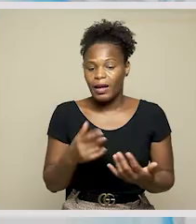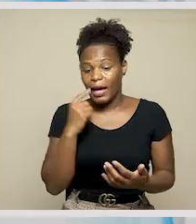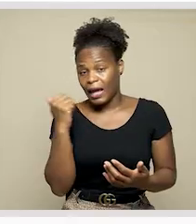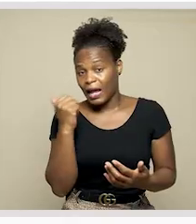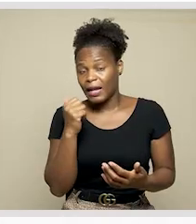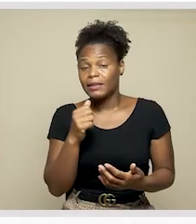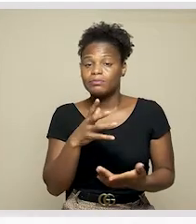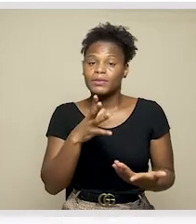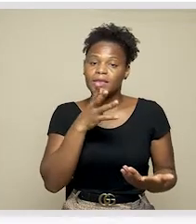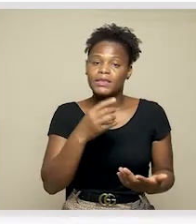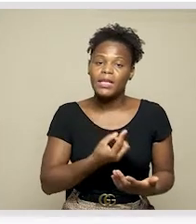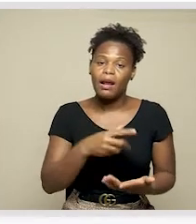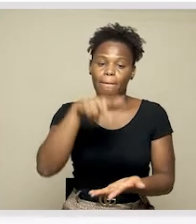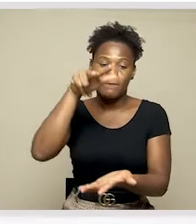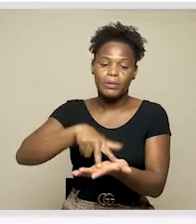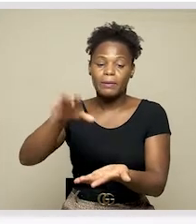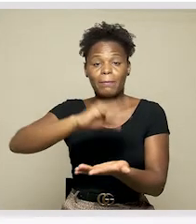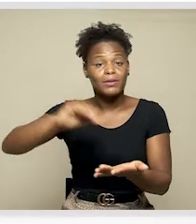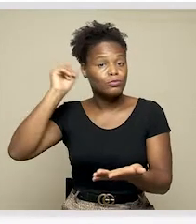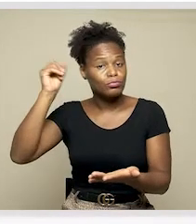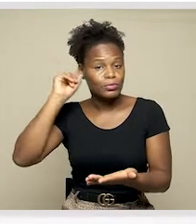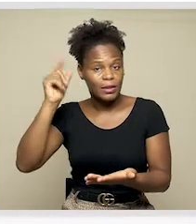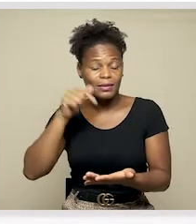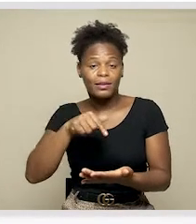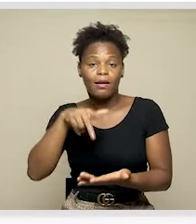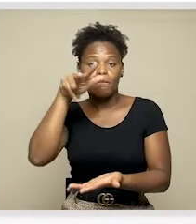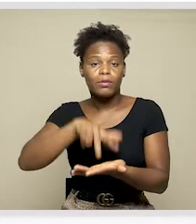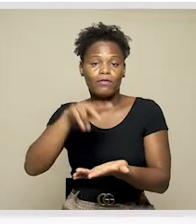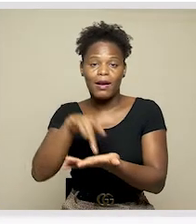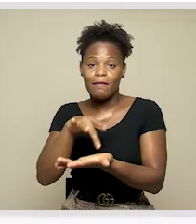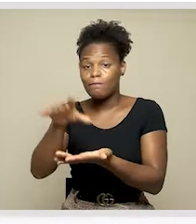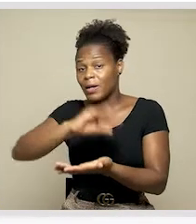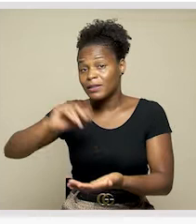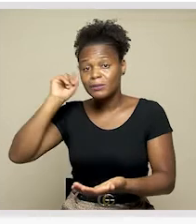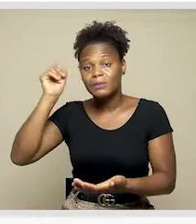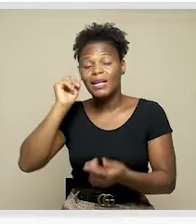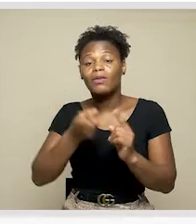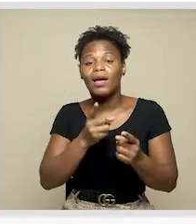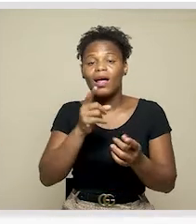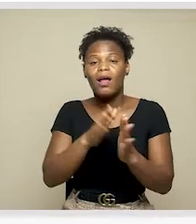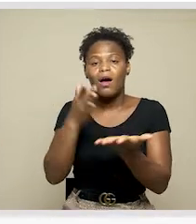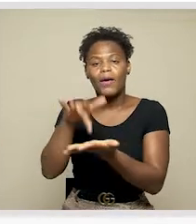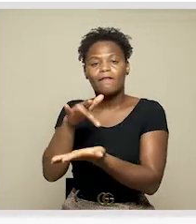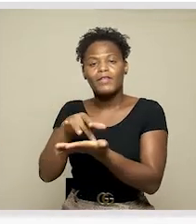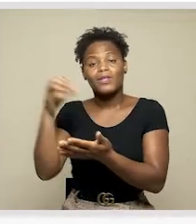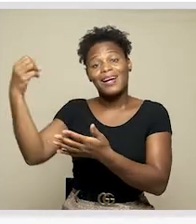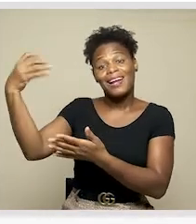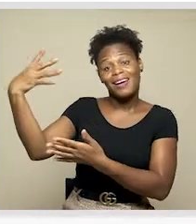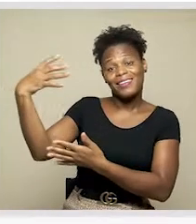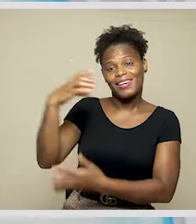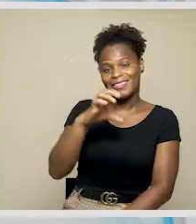aquela que é considerada a publicação mais importante, a publicação literária mais importante, que é a revista